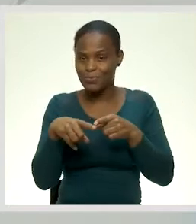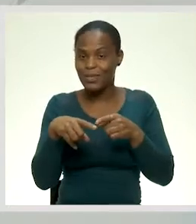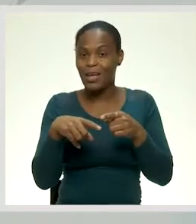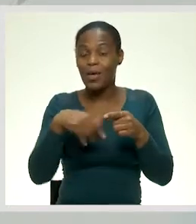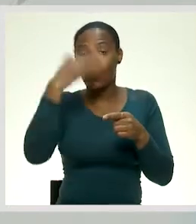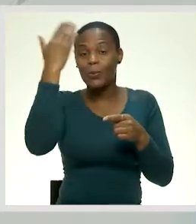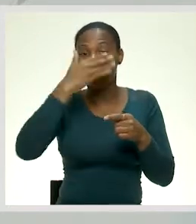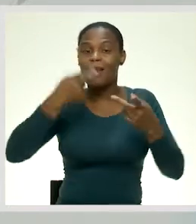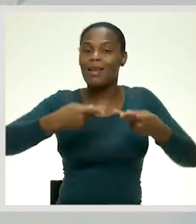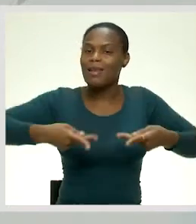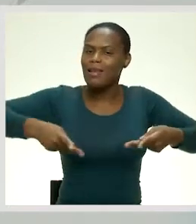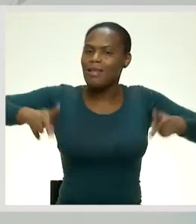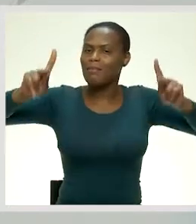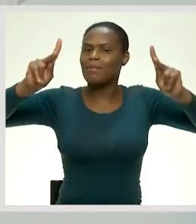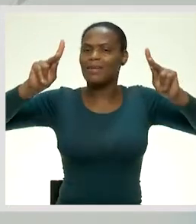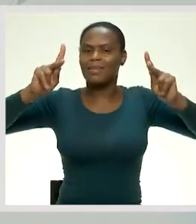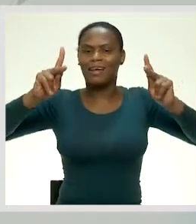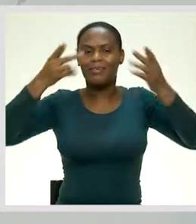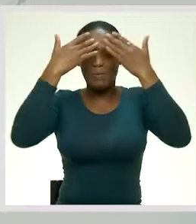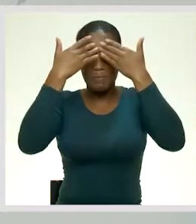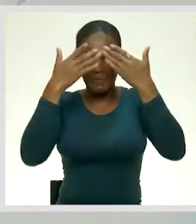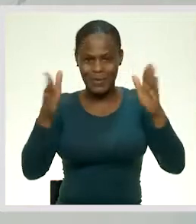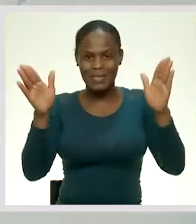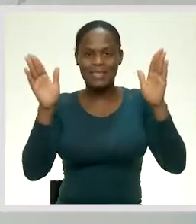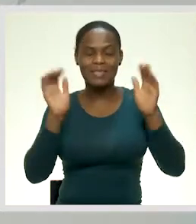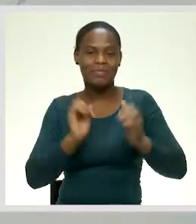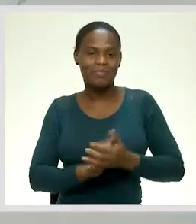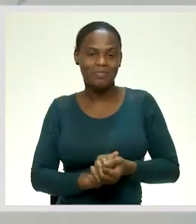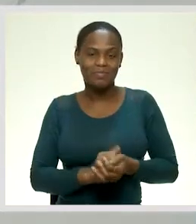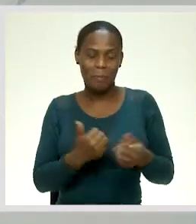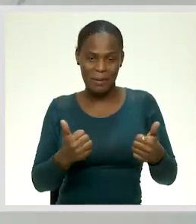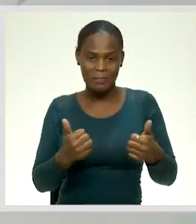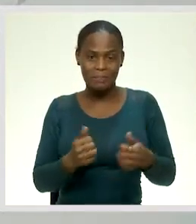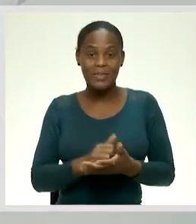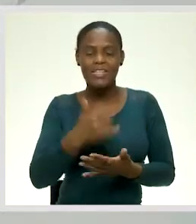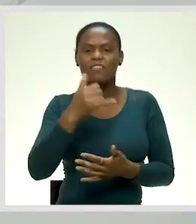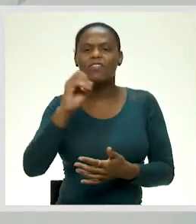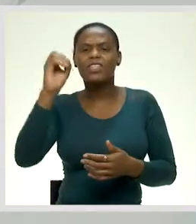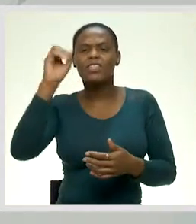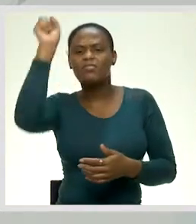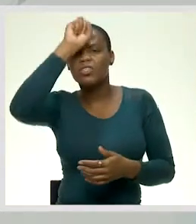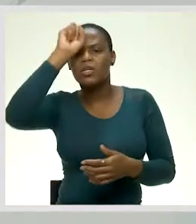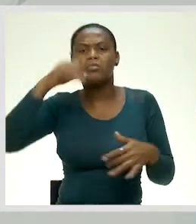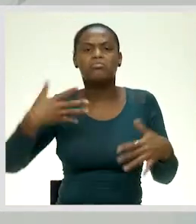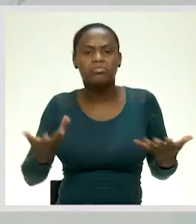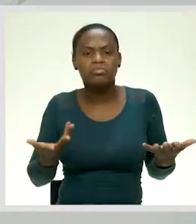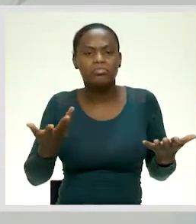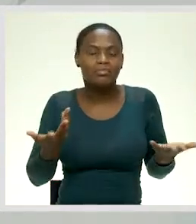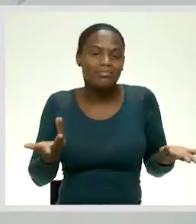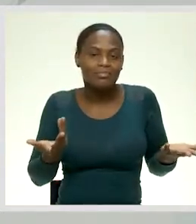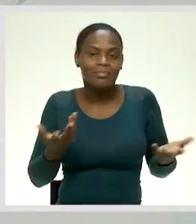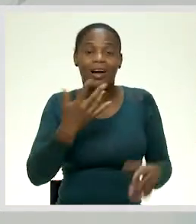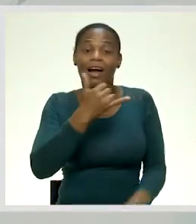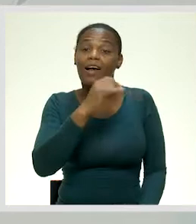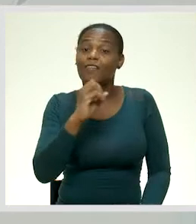liberdade e da democracia. Muito bem. E 20 de janeiro? 20 de janeiro é o